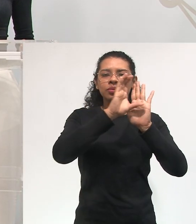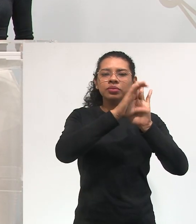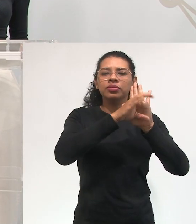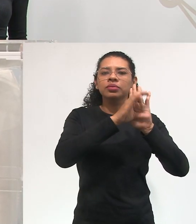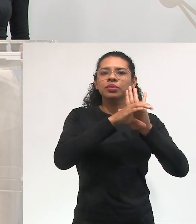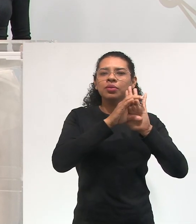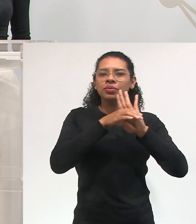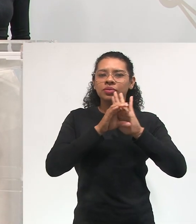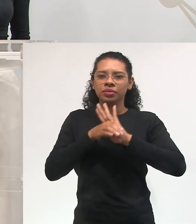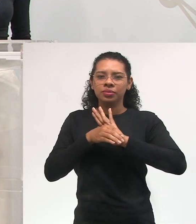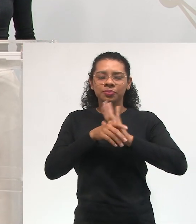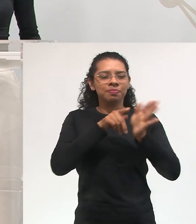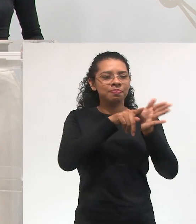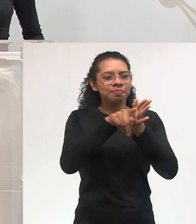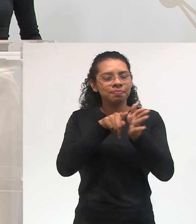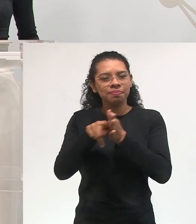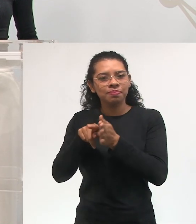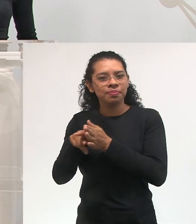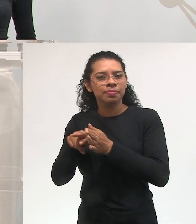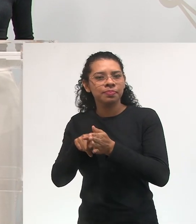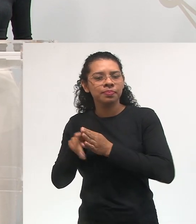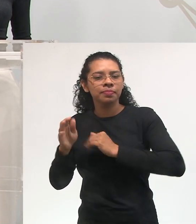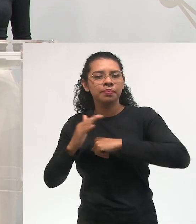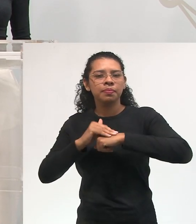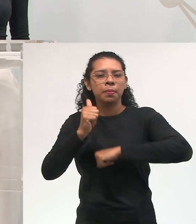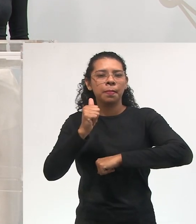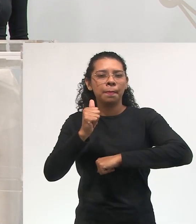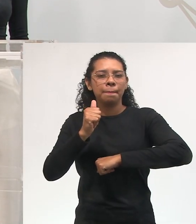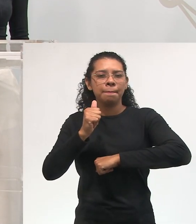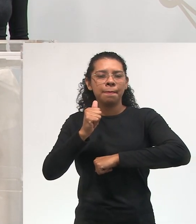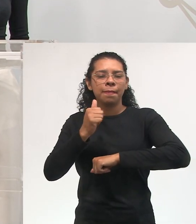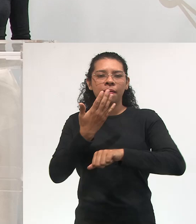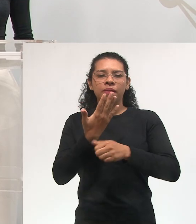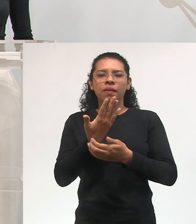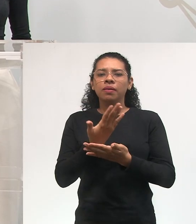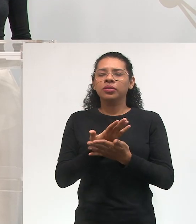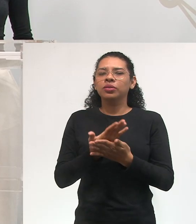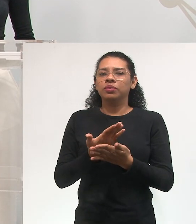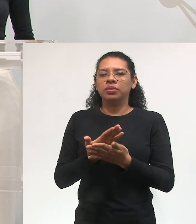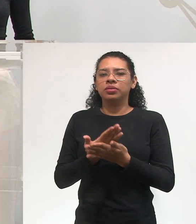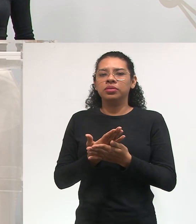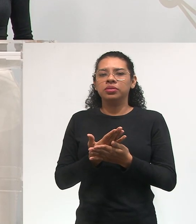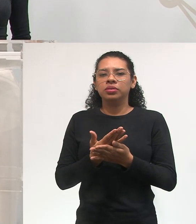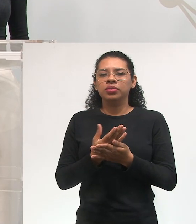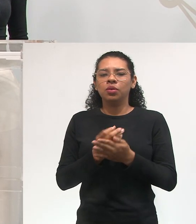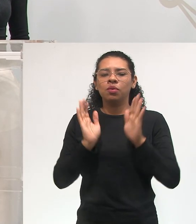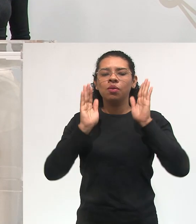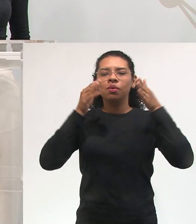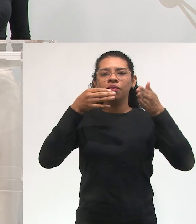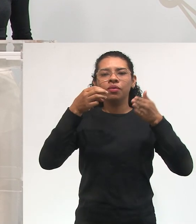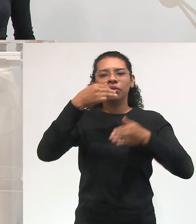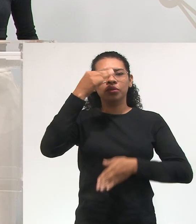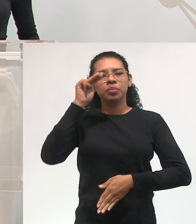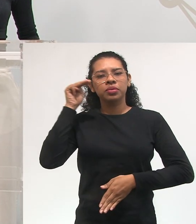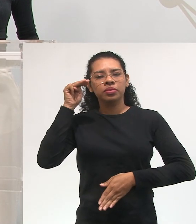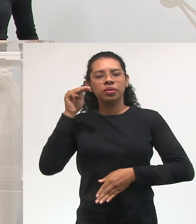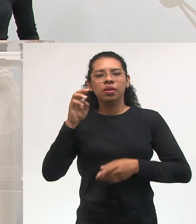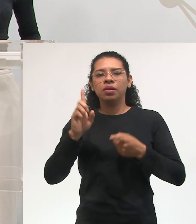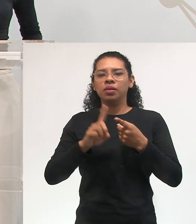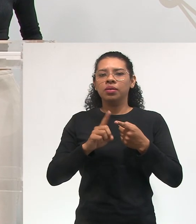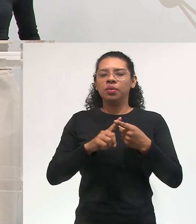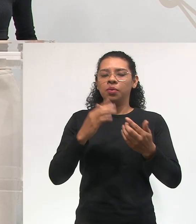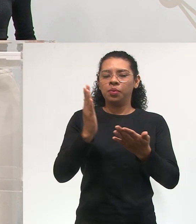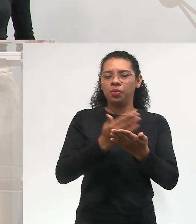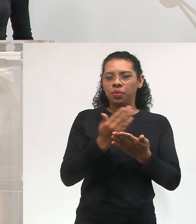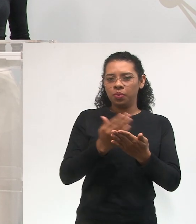conceitos, explorar mais essa percepção da educação na perspectiva marxista, através dos nossos